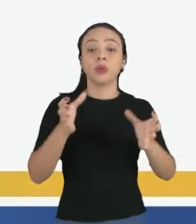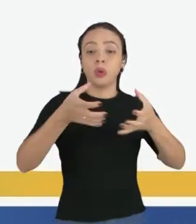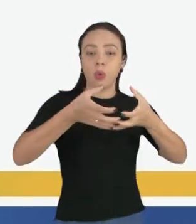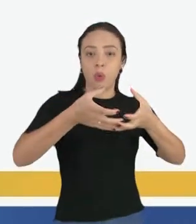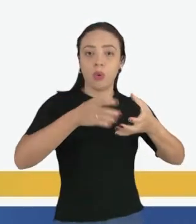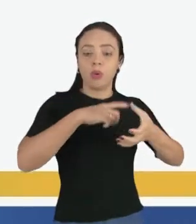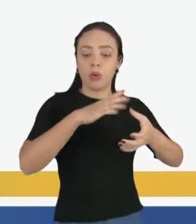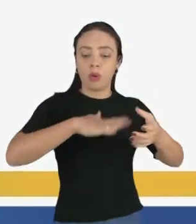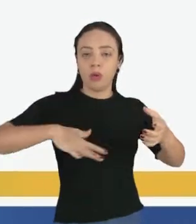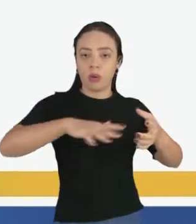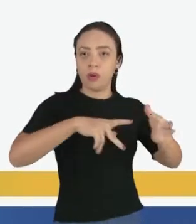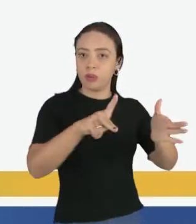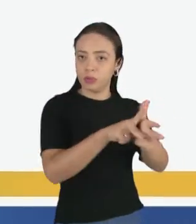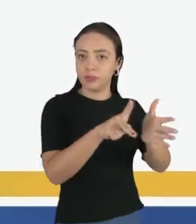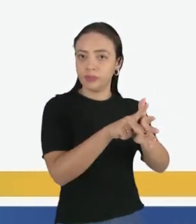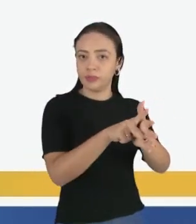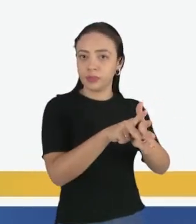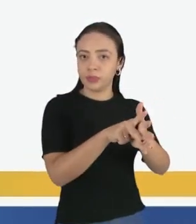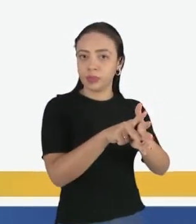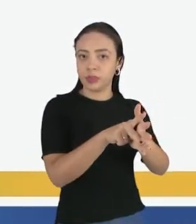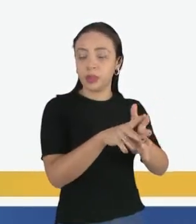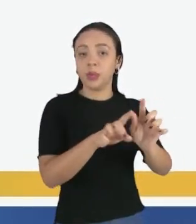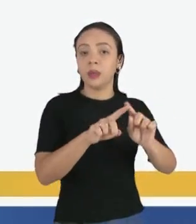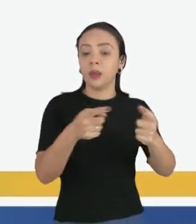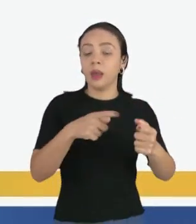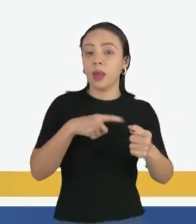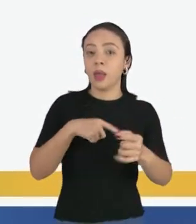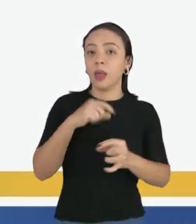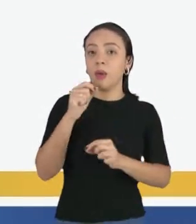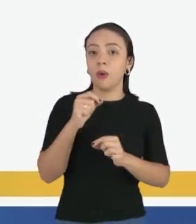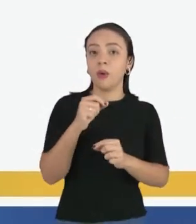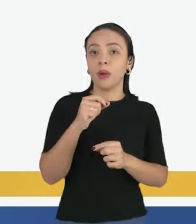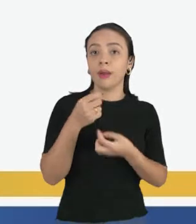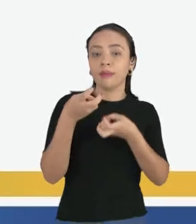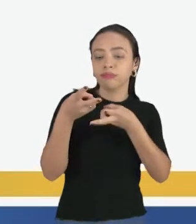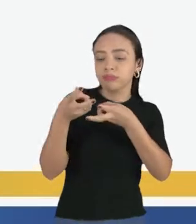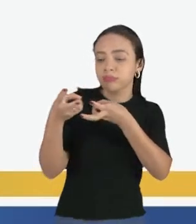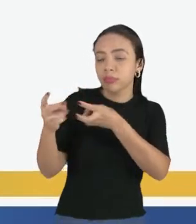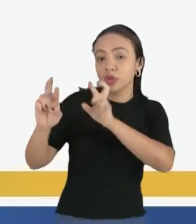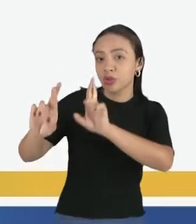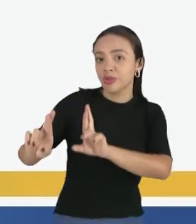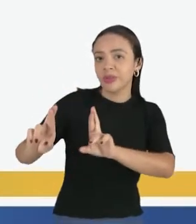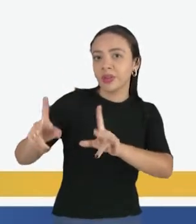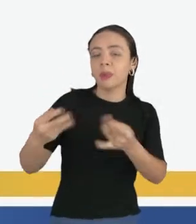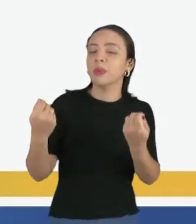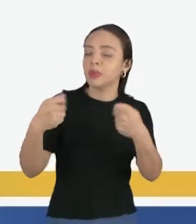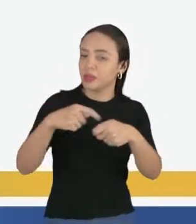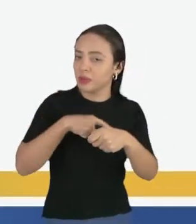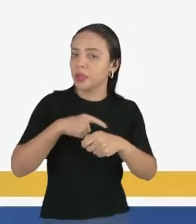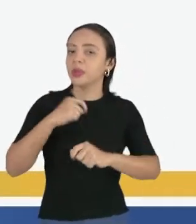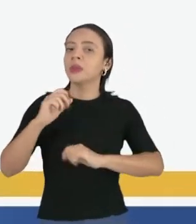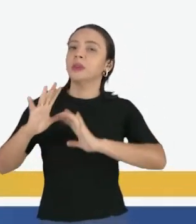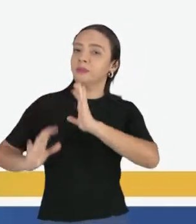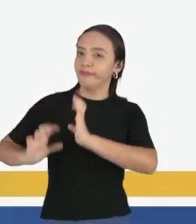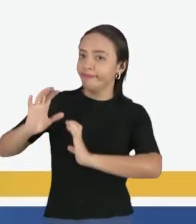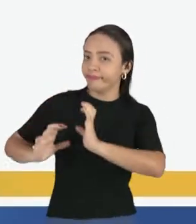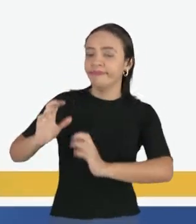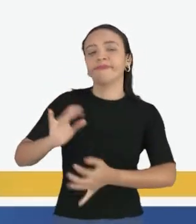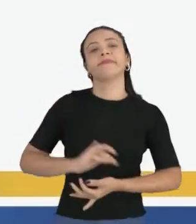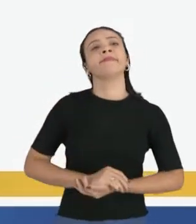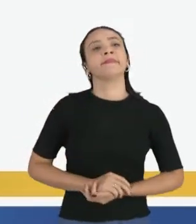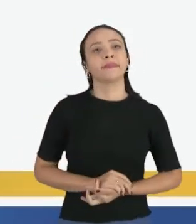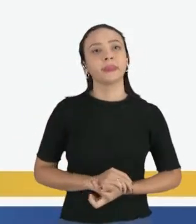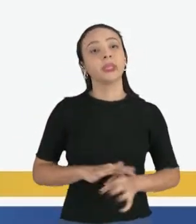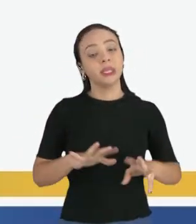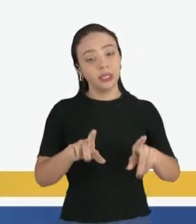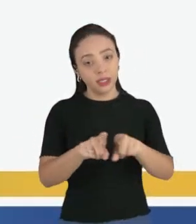numa mesma área, mas com interesses distintos, geralmente pode resultar em conflitos,